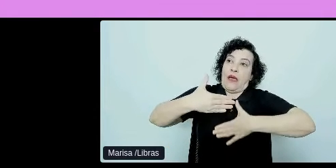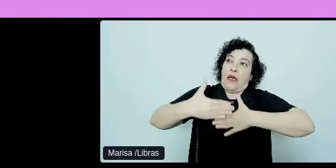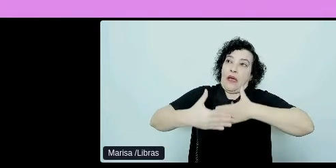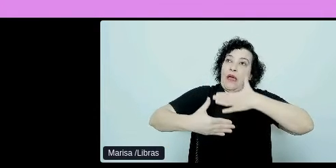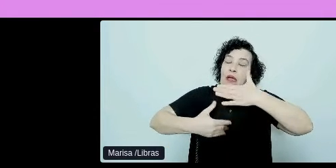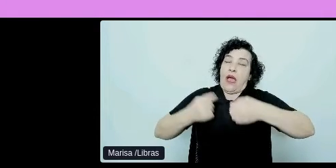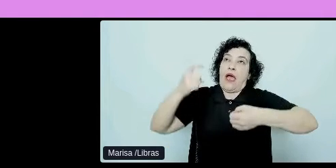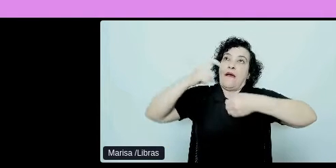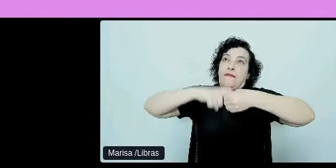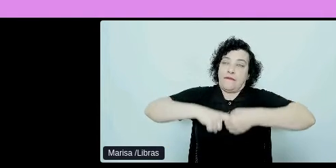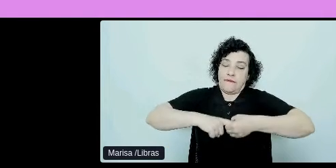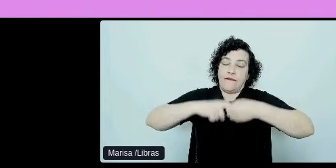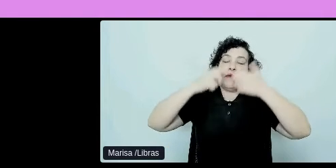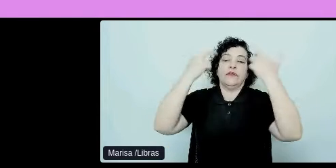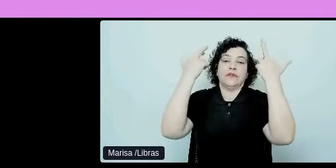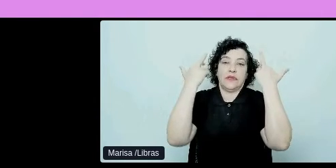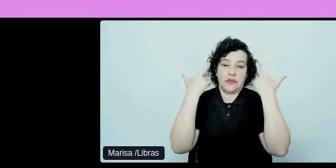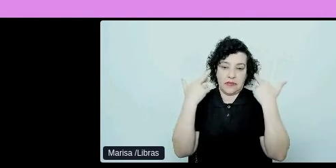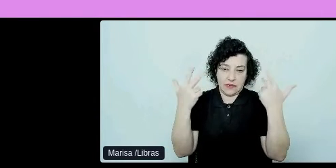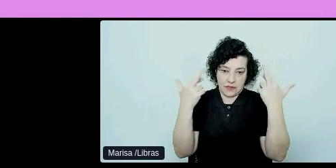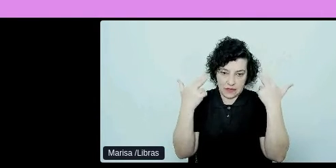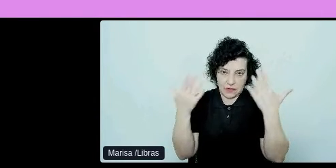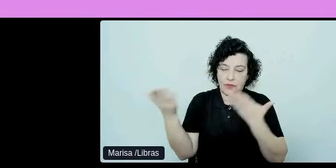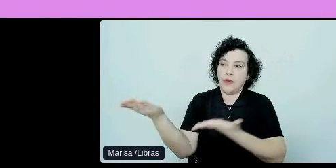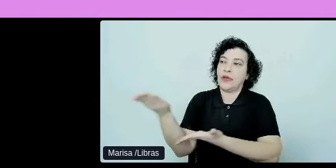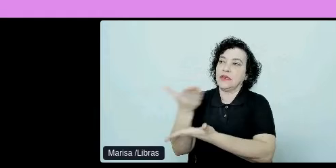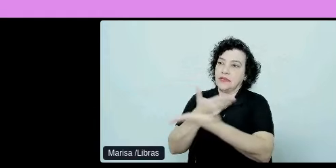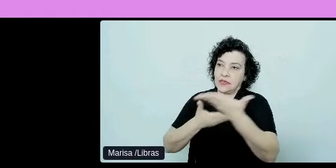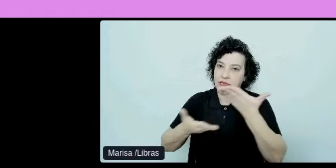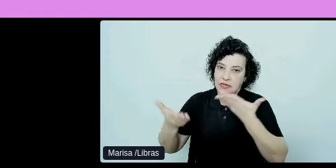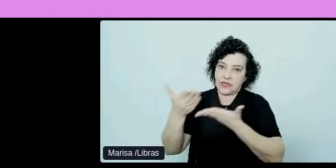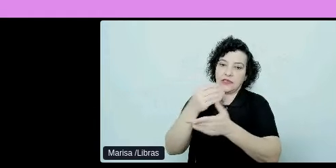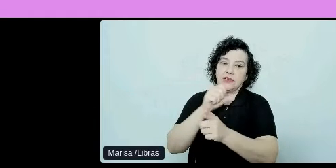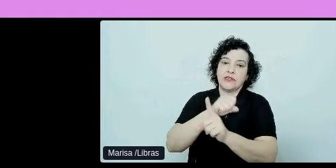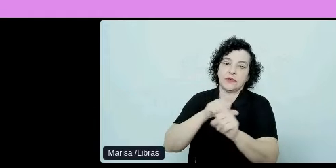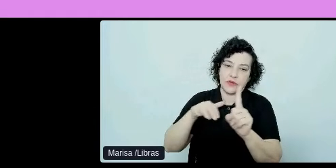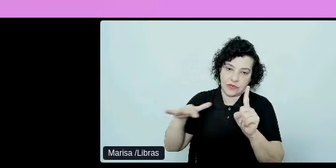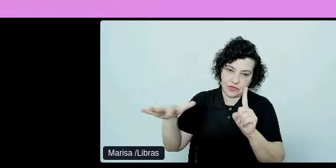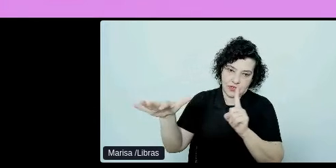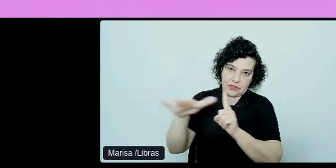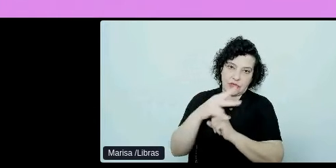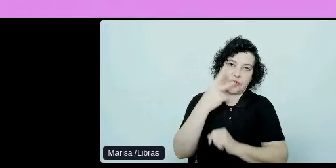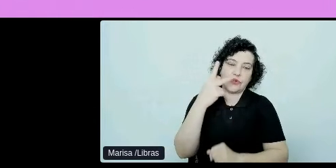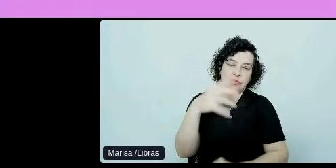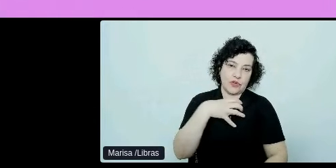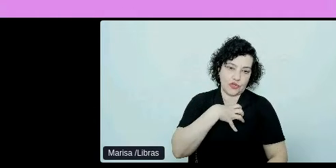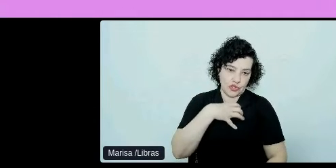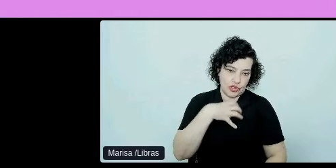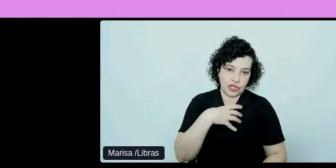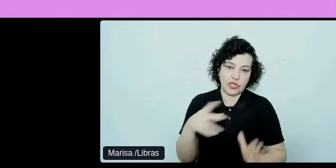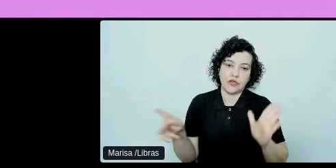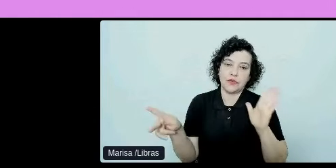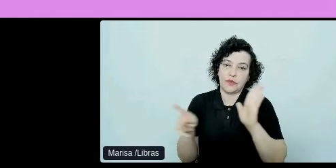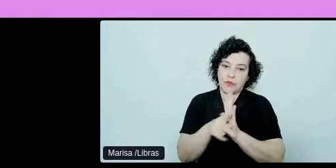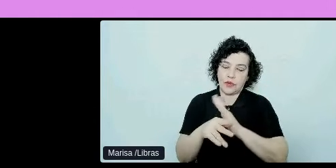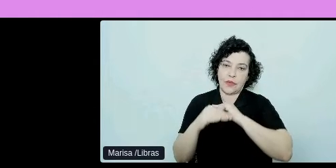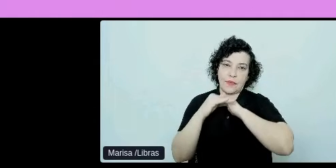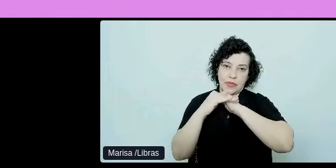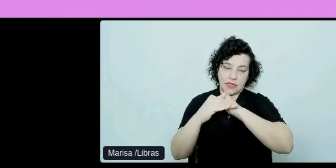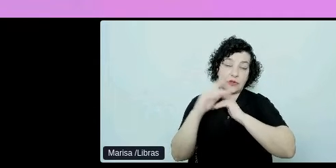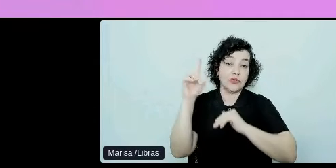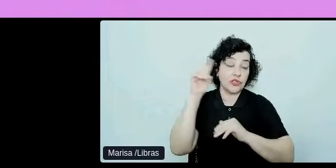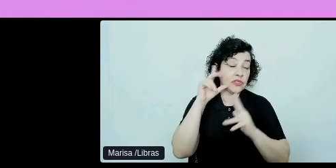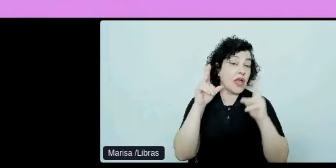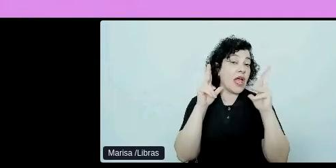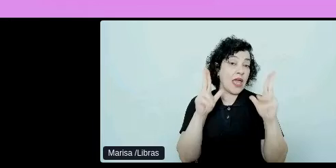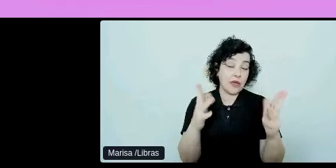se expor de volta e interagir com a sociedade como o seu eu normal, seu eu padrão do dia a dia. A mesma